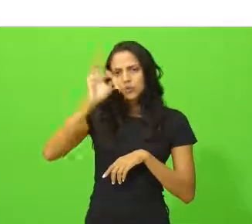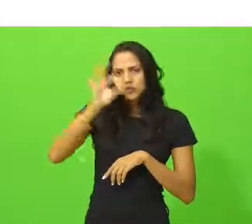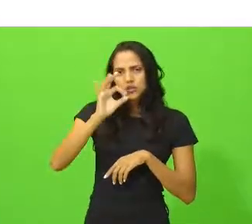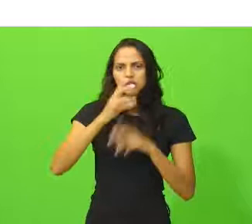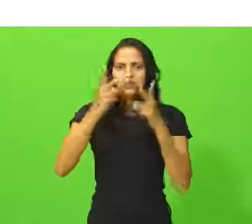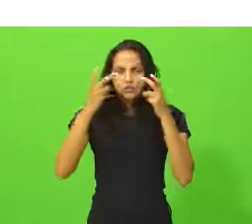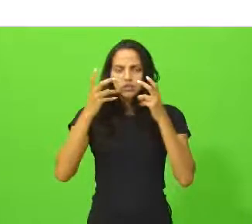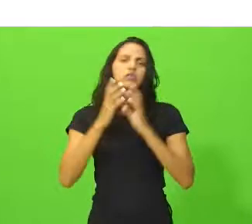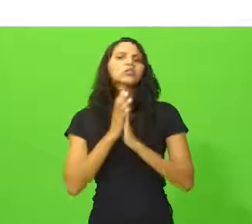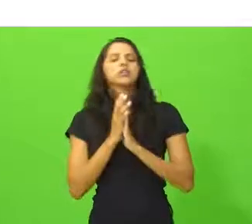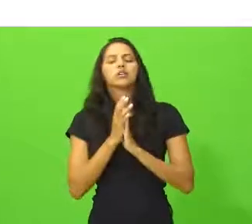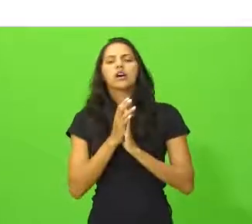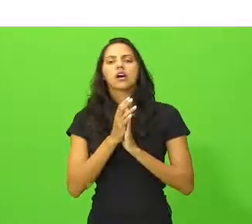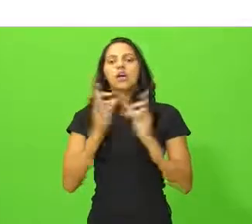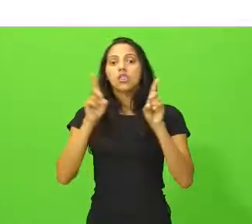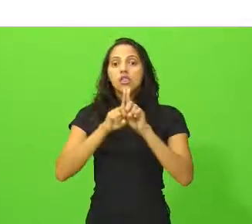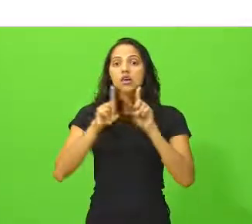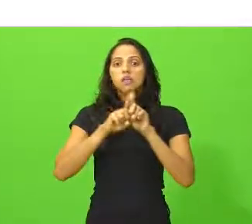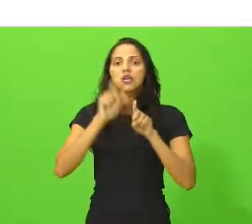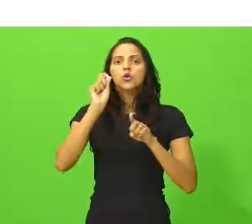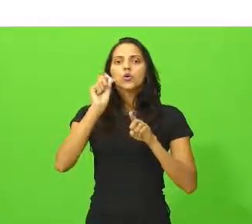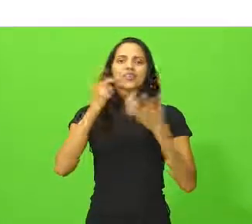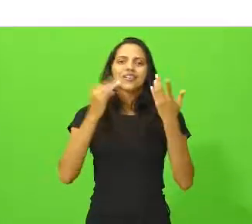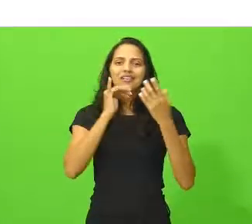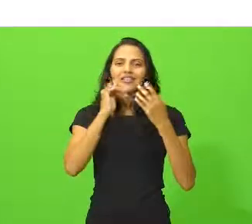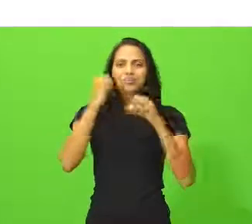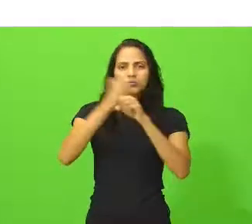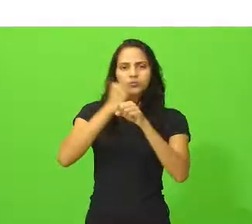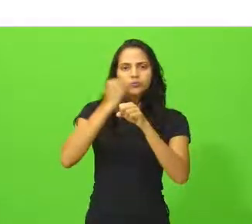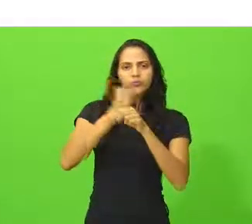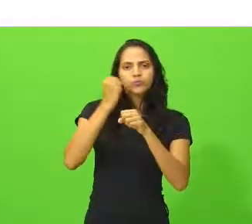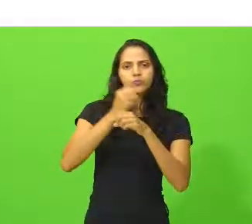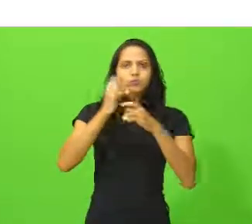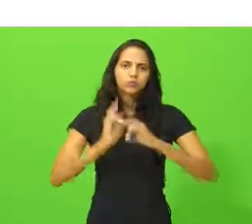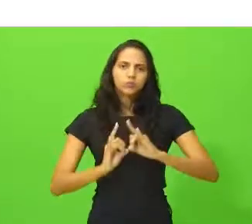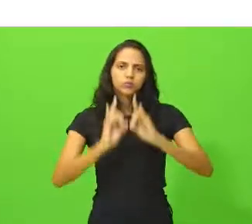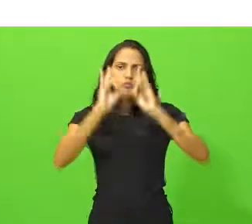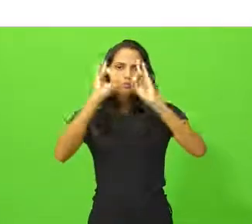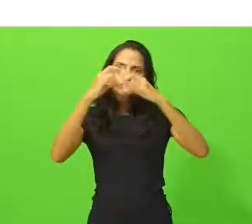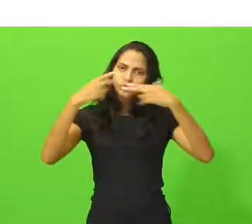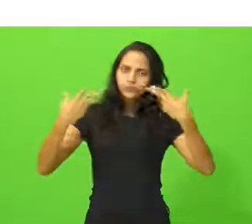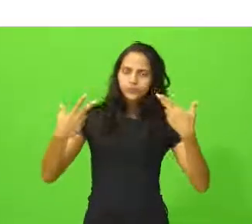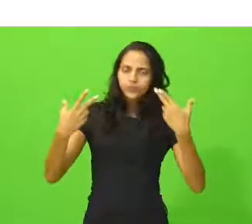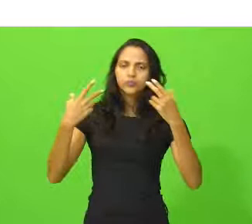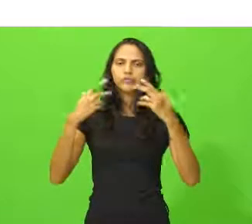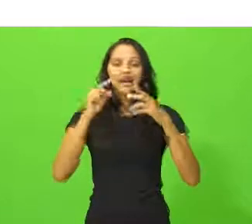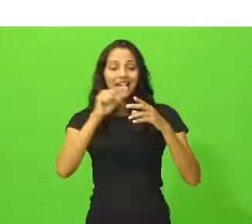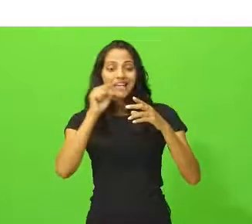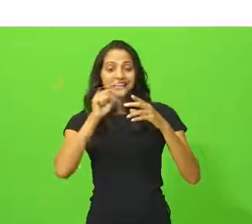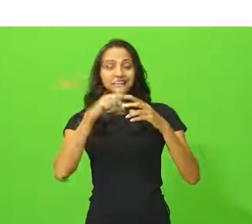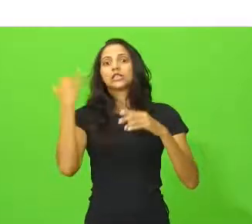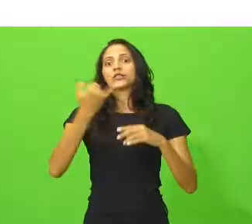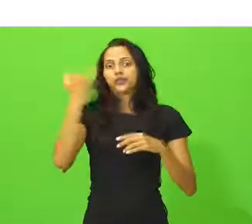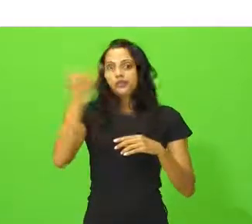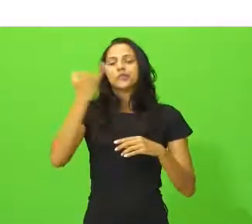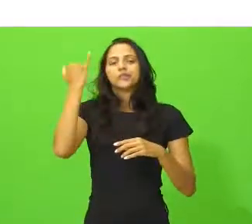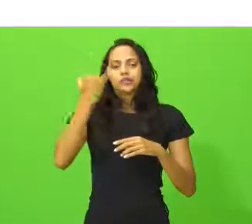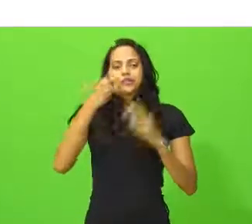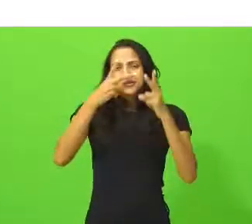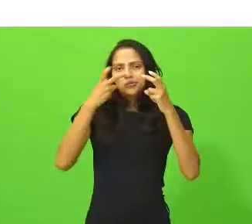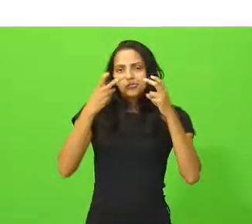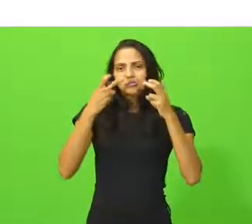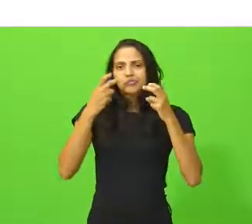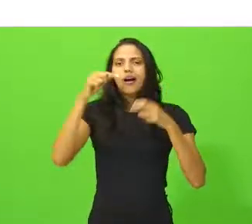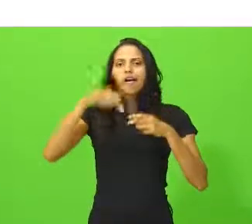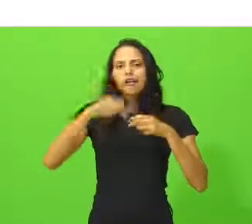0,2%. Nós temos aqui a construção civil, que nos últimos anos, não é, foi uma das atividades mais importantes,